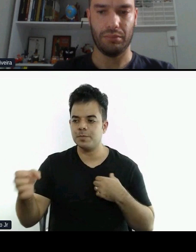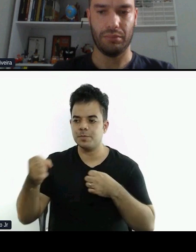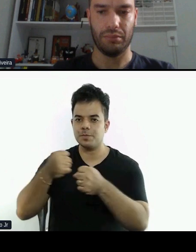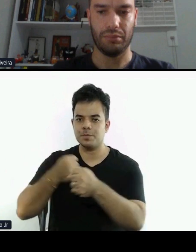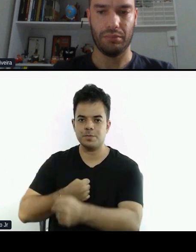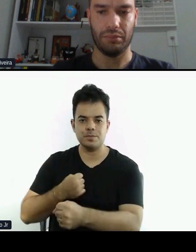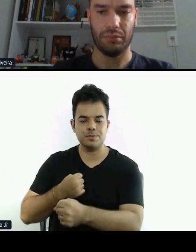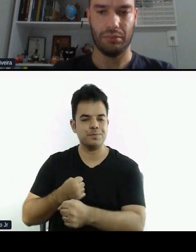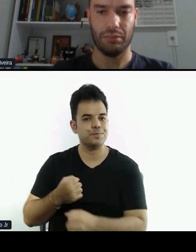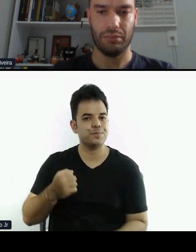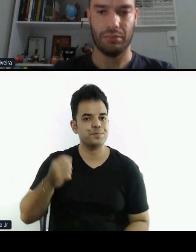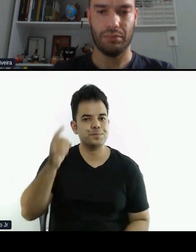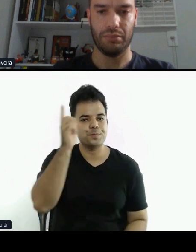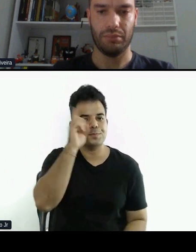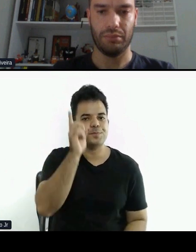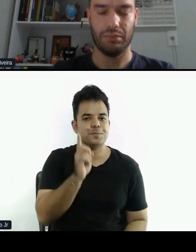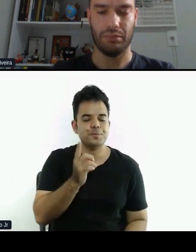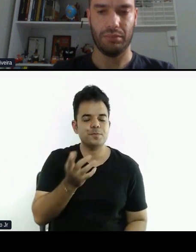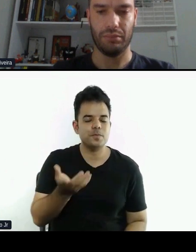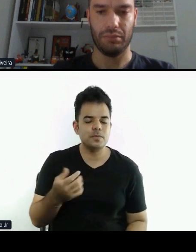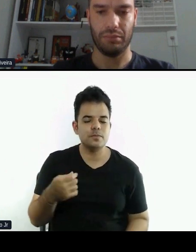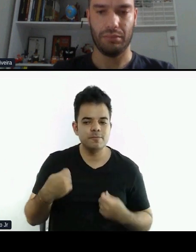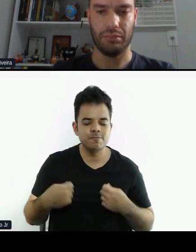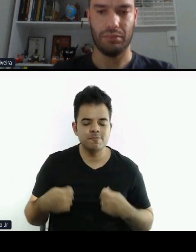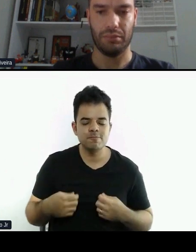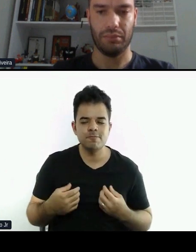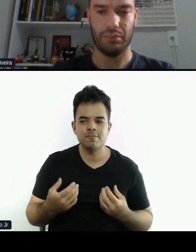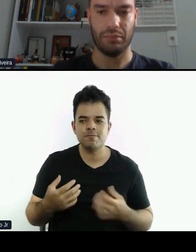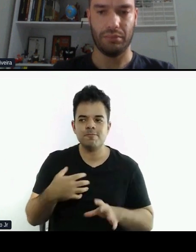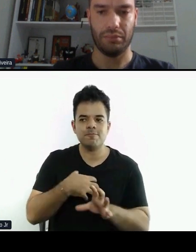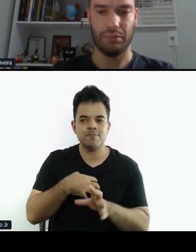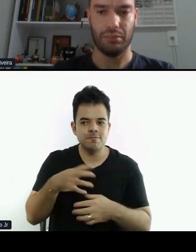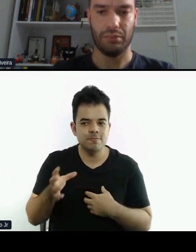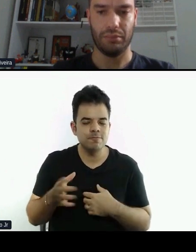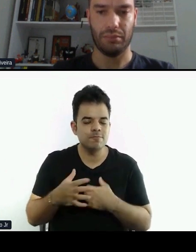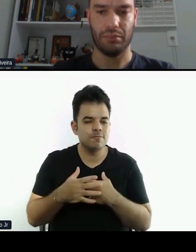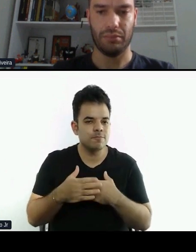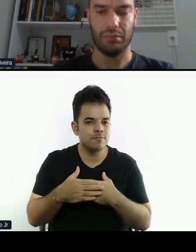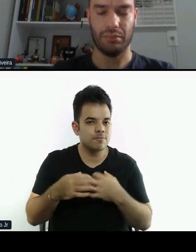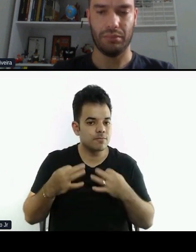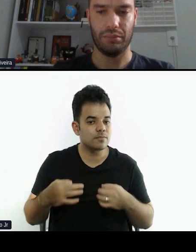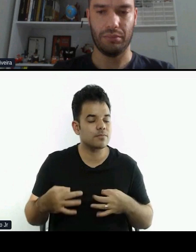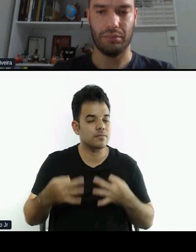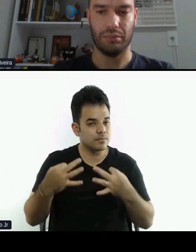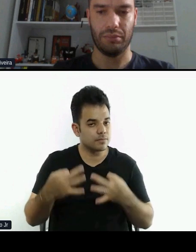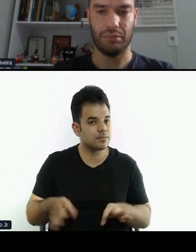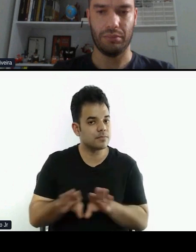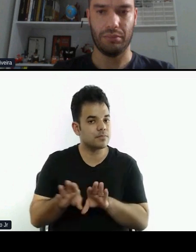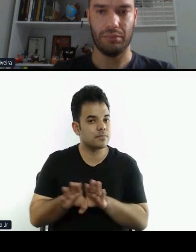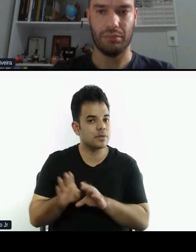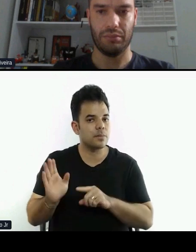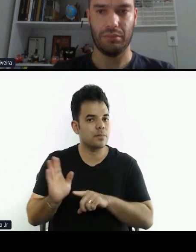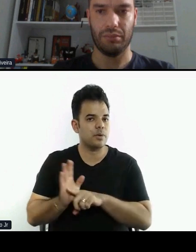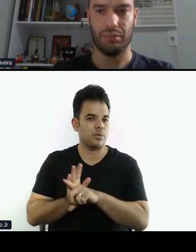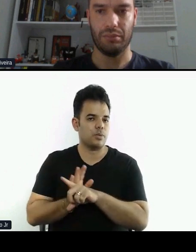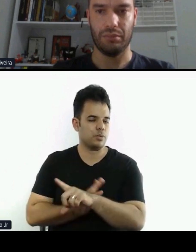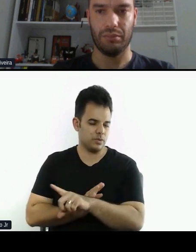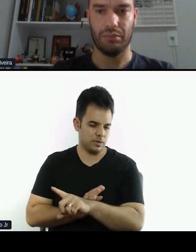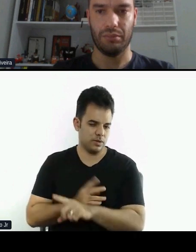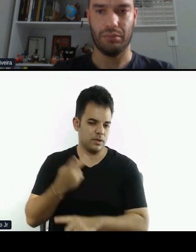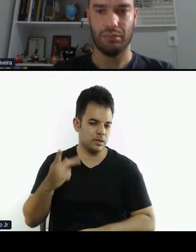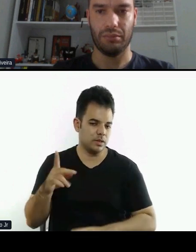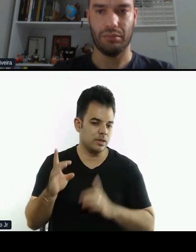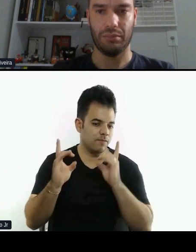sabe que precisamos dessa sensibilidade, sim, de colocar, mas perguntar para o outro, né, para quem realmente está passando, o que